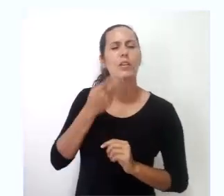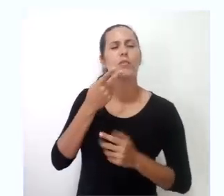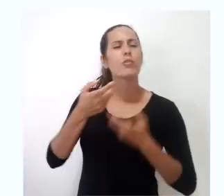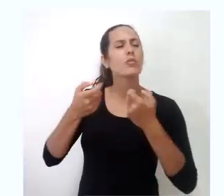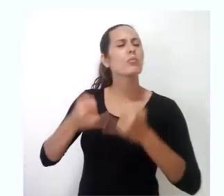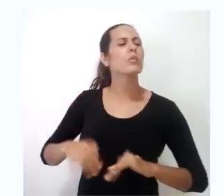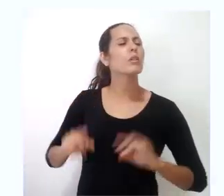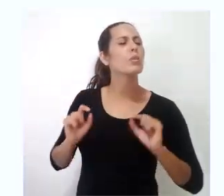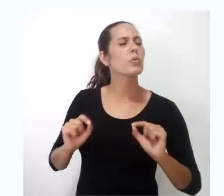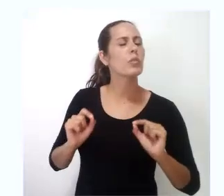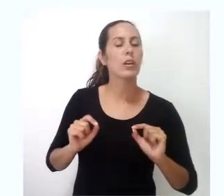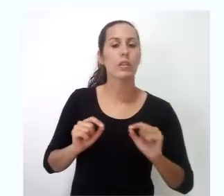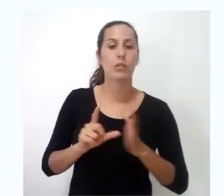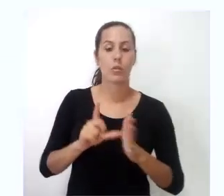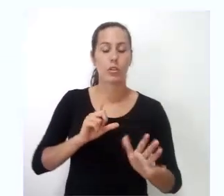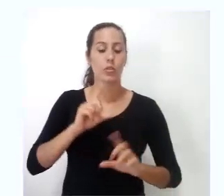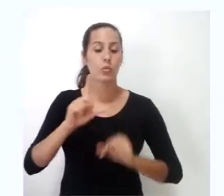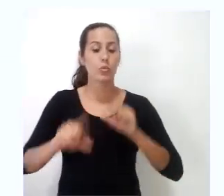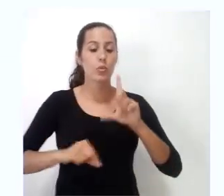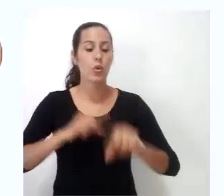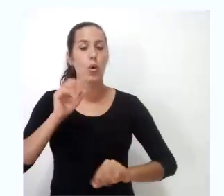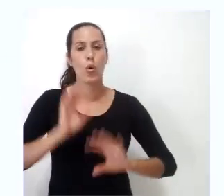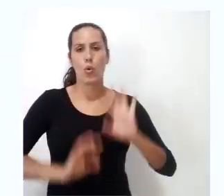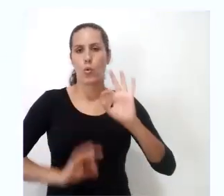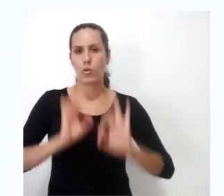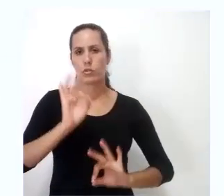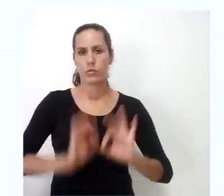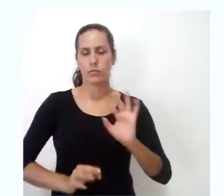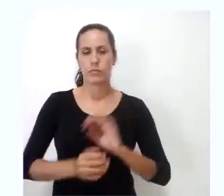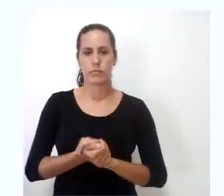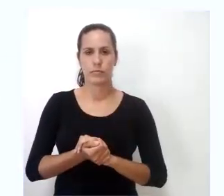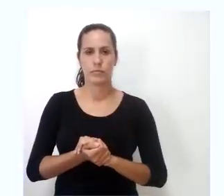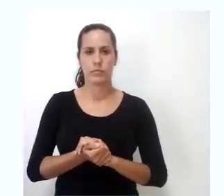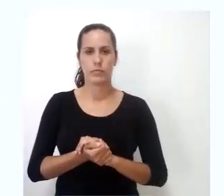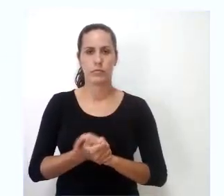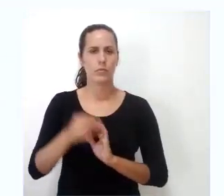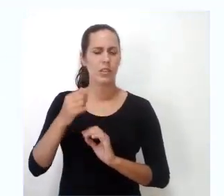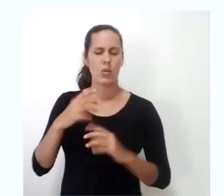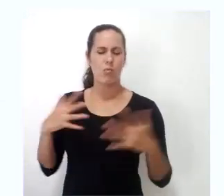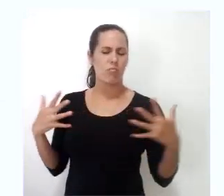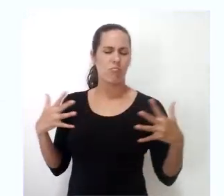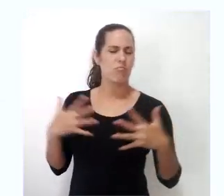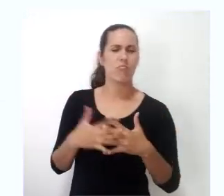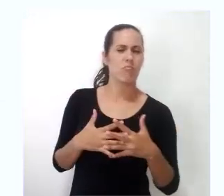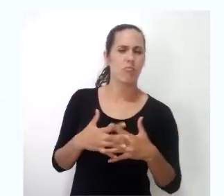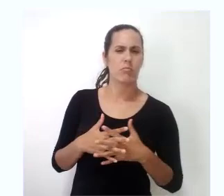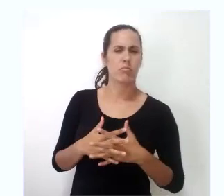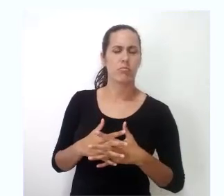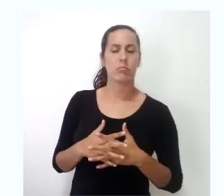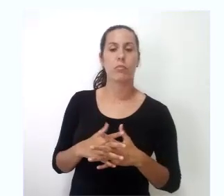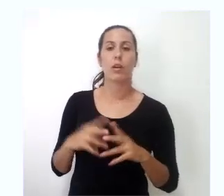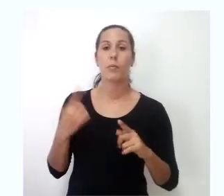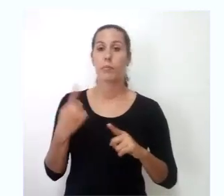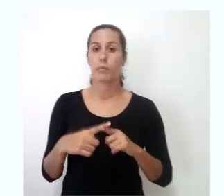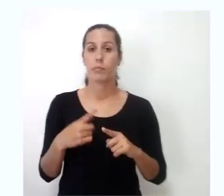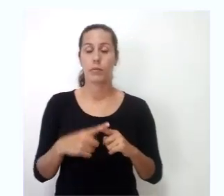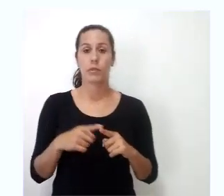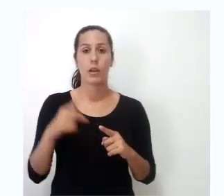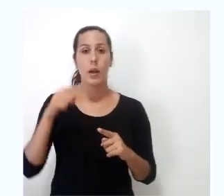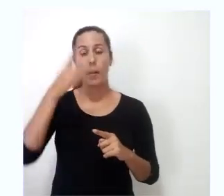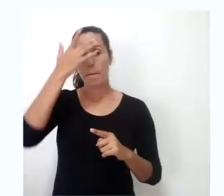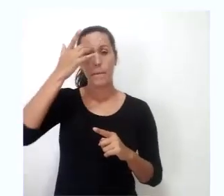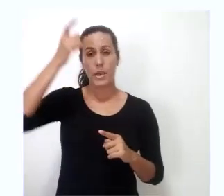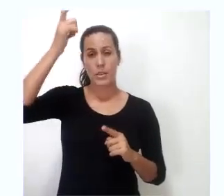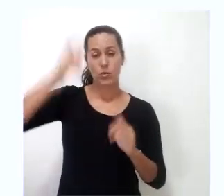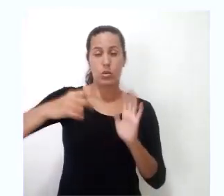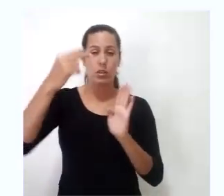irei falar? Então, organizar as ideias. Não ser confuso, porque o seu leitor, o seu receptor,